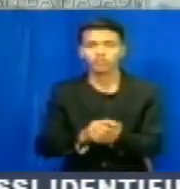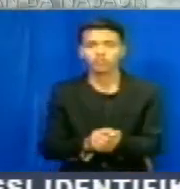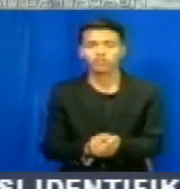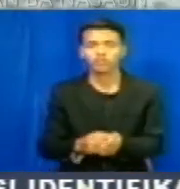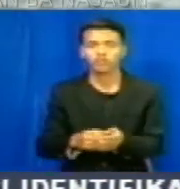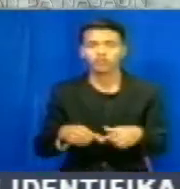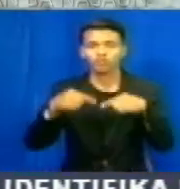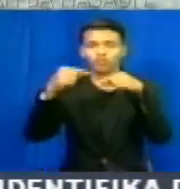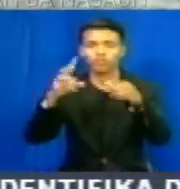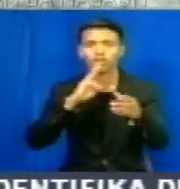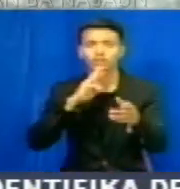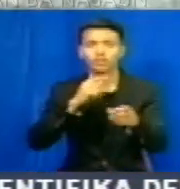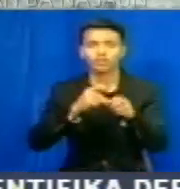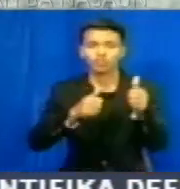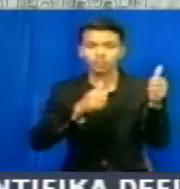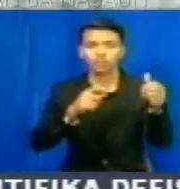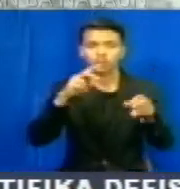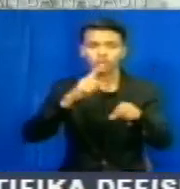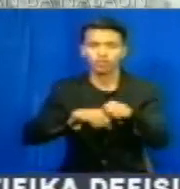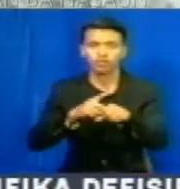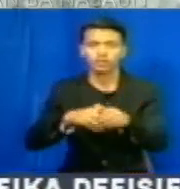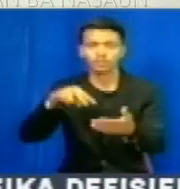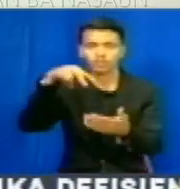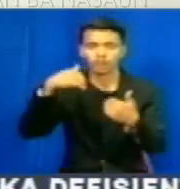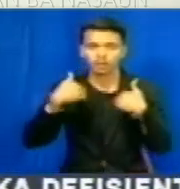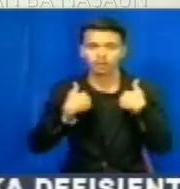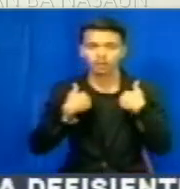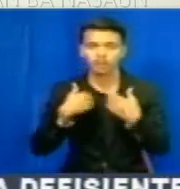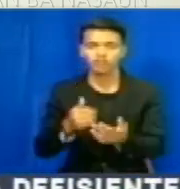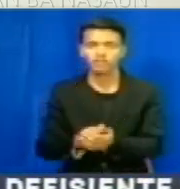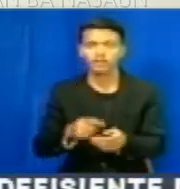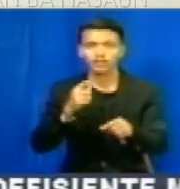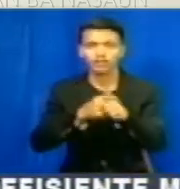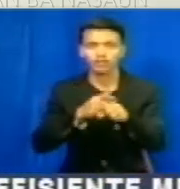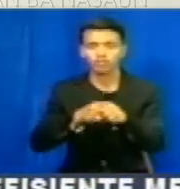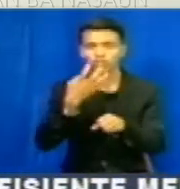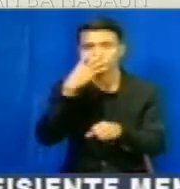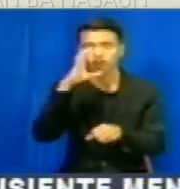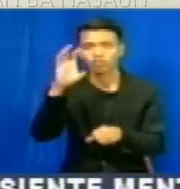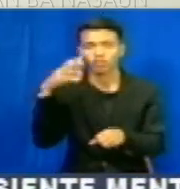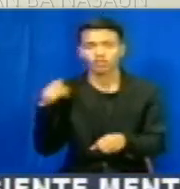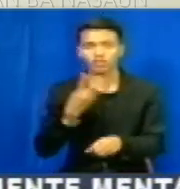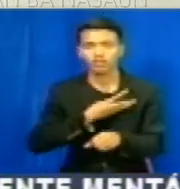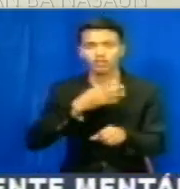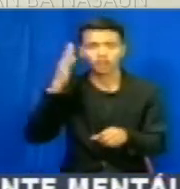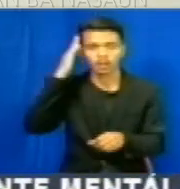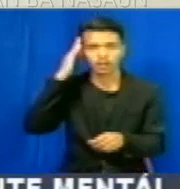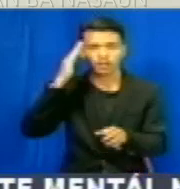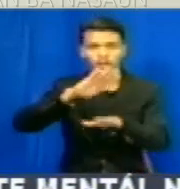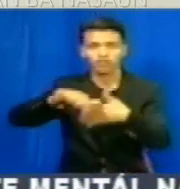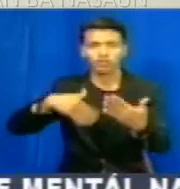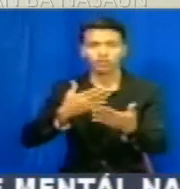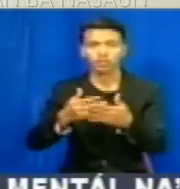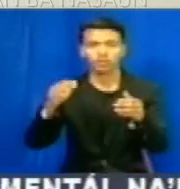ba comunidade tuir horas nebe mak estabeleciona. E a tempo bai lorong a oni ita atene botu, atene